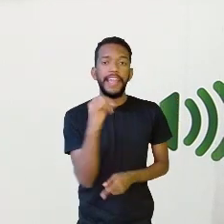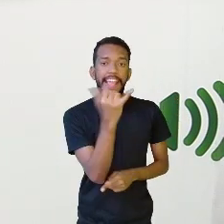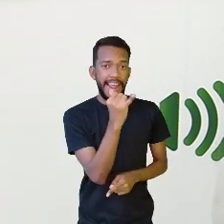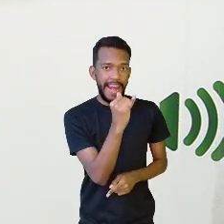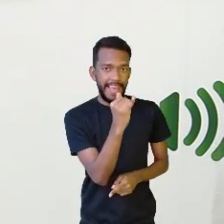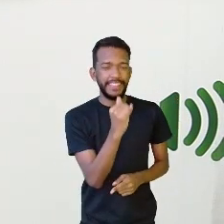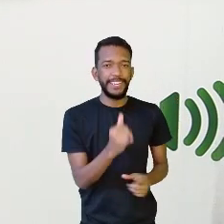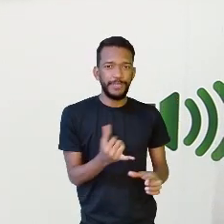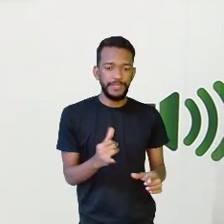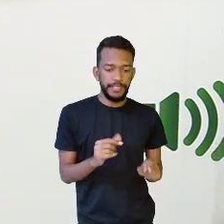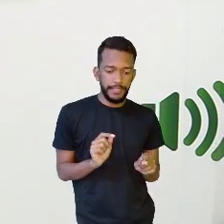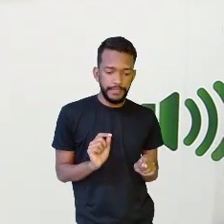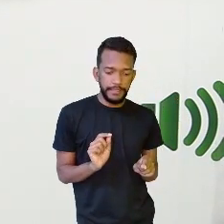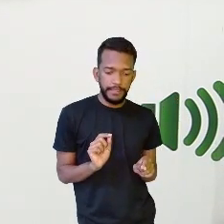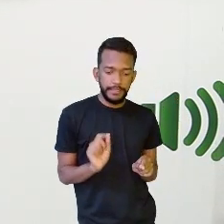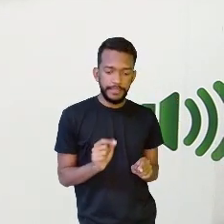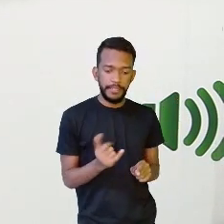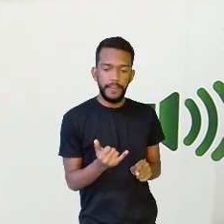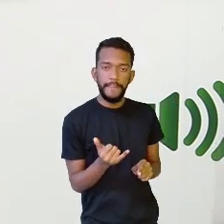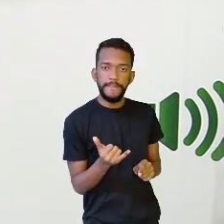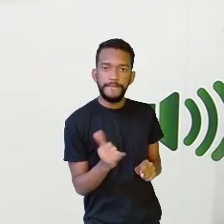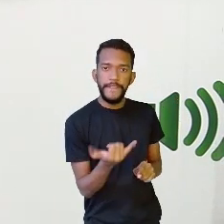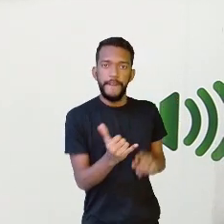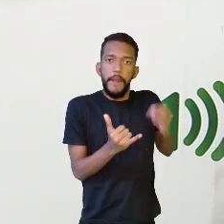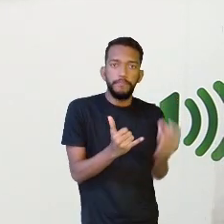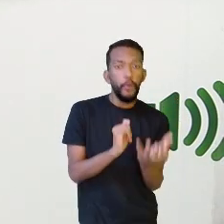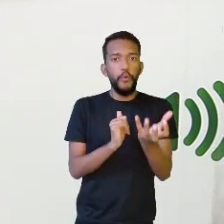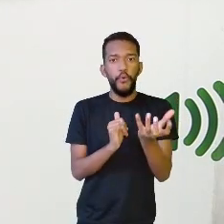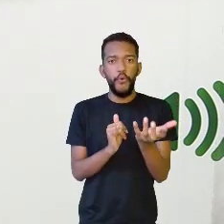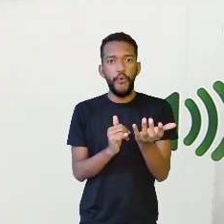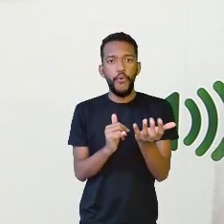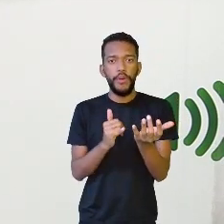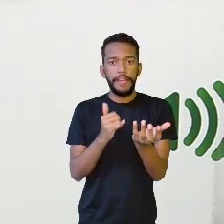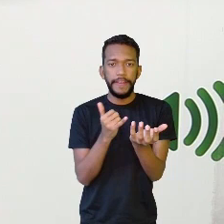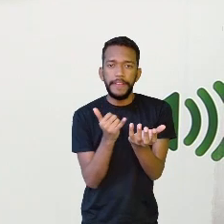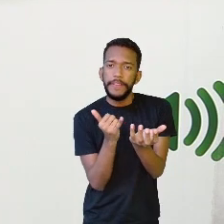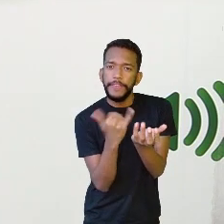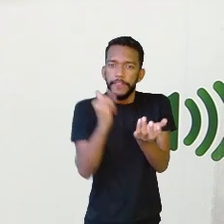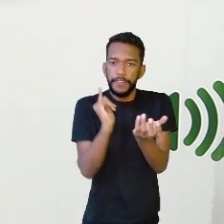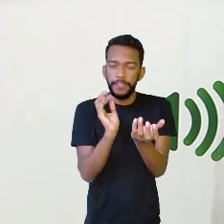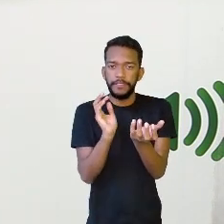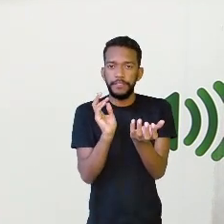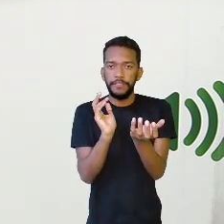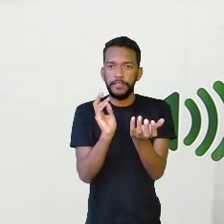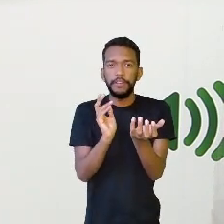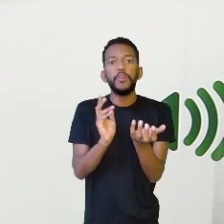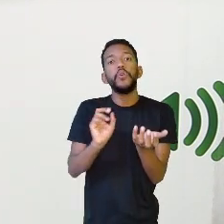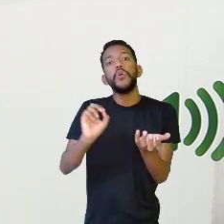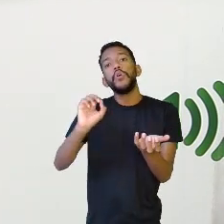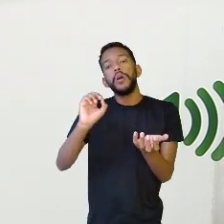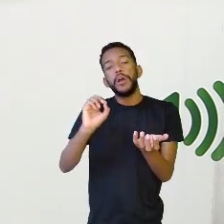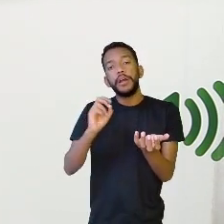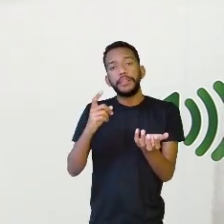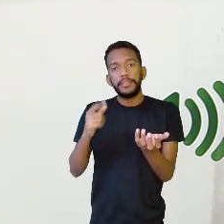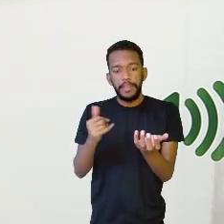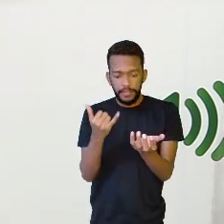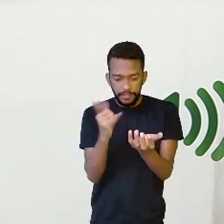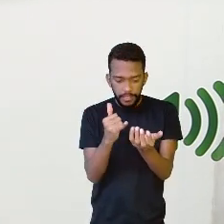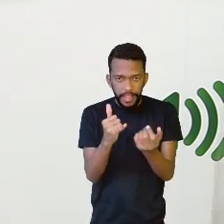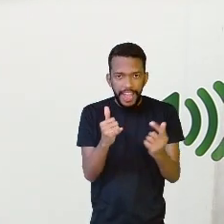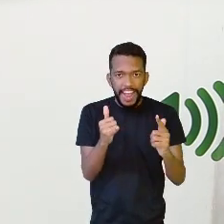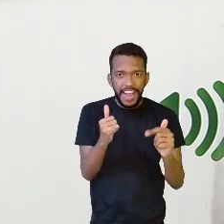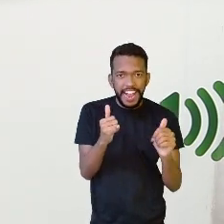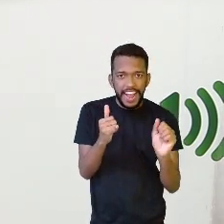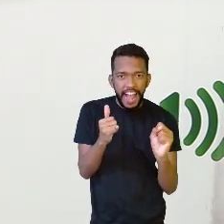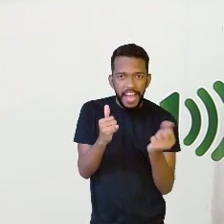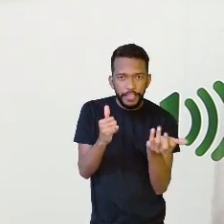gente aperta um botãozinho, ele vai dar uma faísca, e essa faísca é a fonte de energia, que entrando em contato com